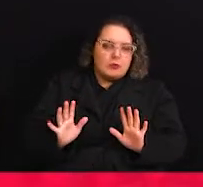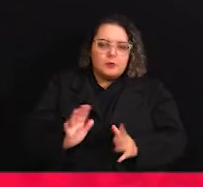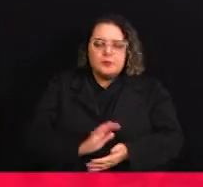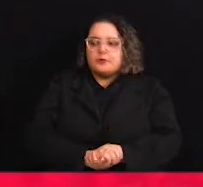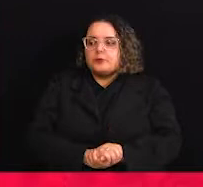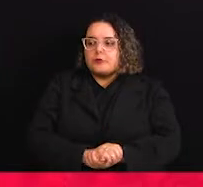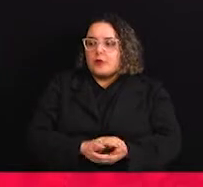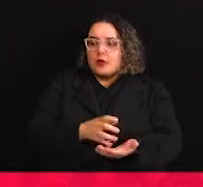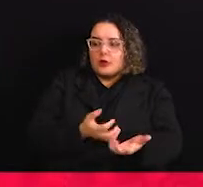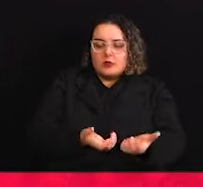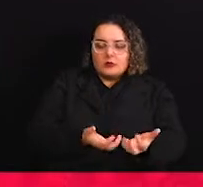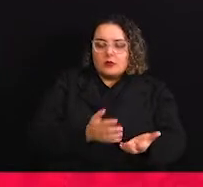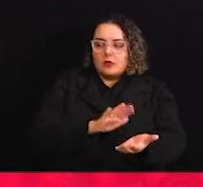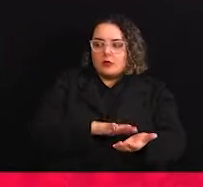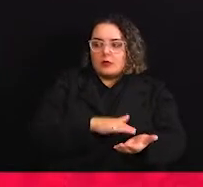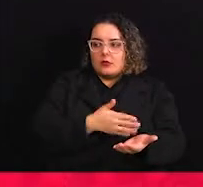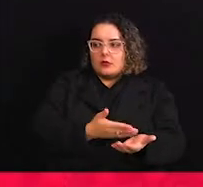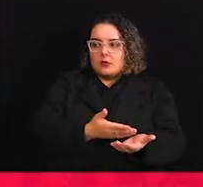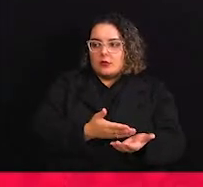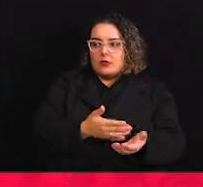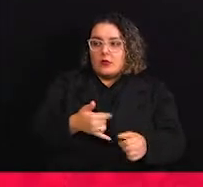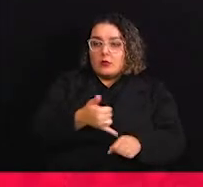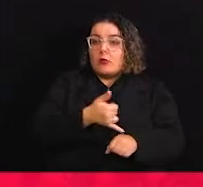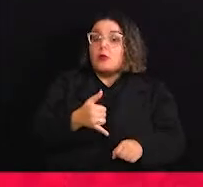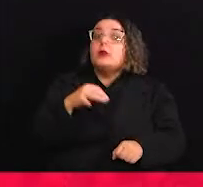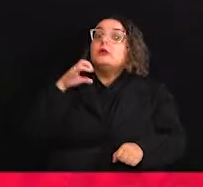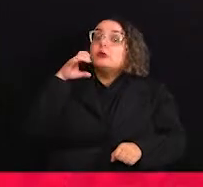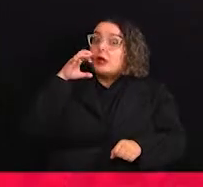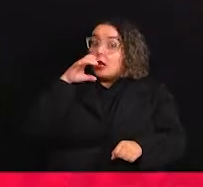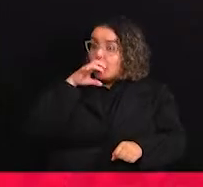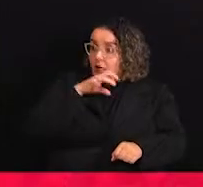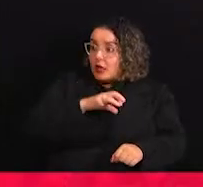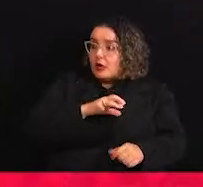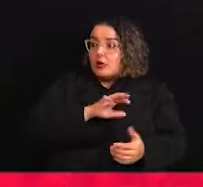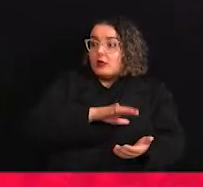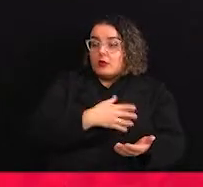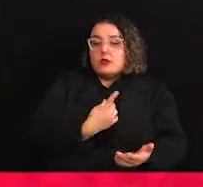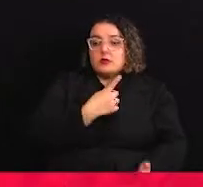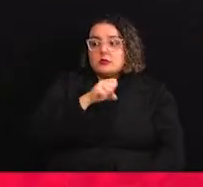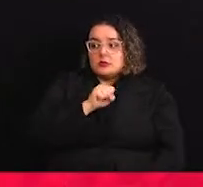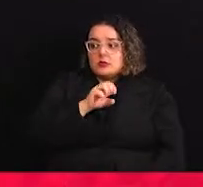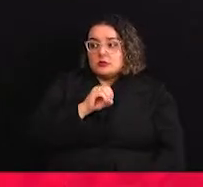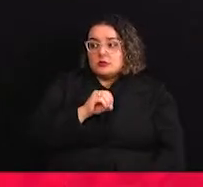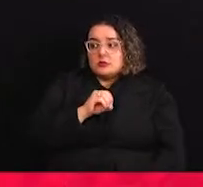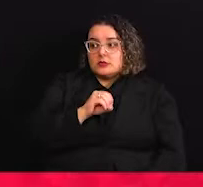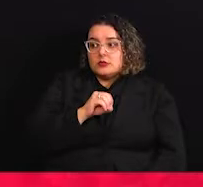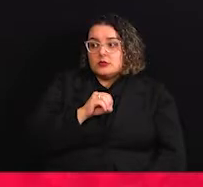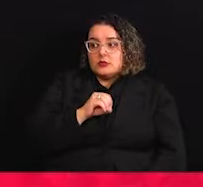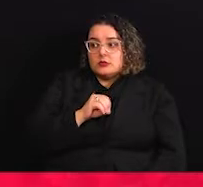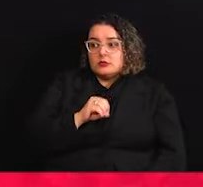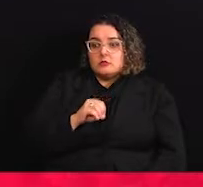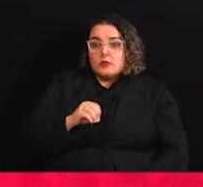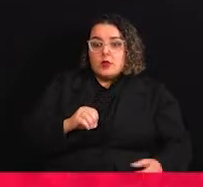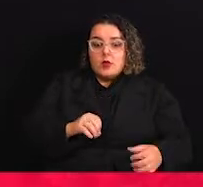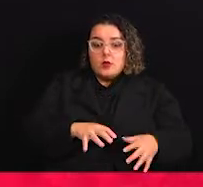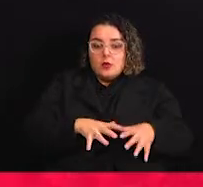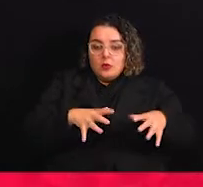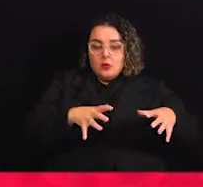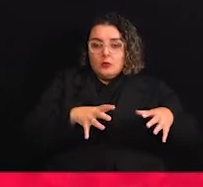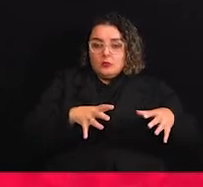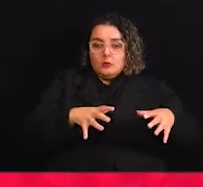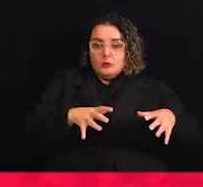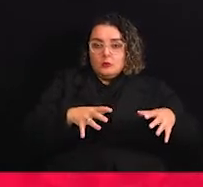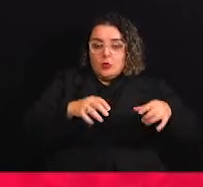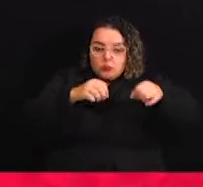de pôr. E aí frita, né? Isso, óleo bem quente. Óleo bem quente, a gente frita a 180 graus. Ele tem que estar